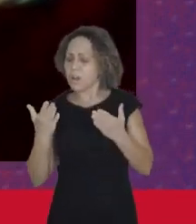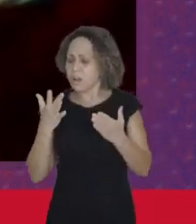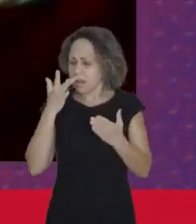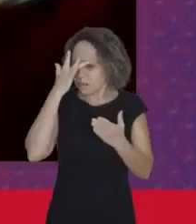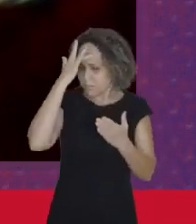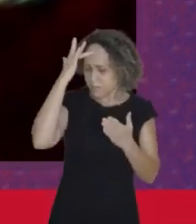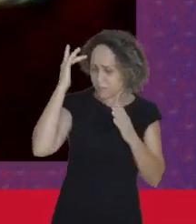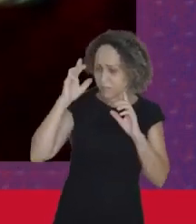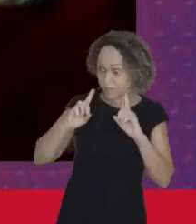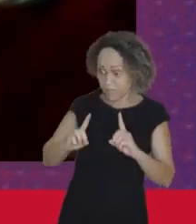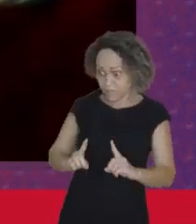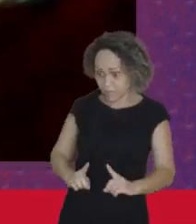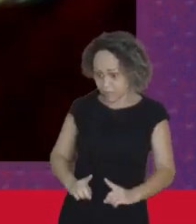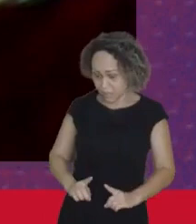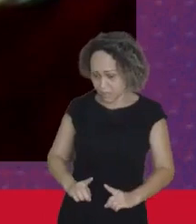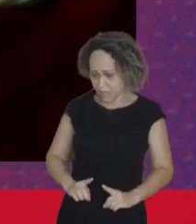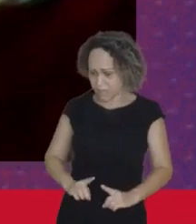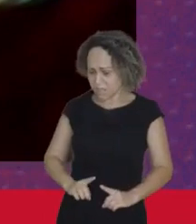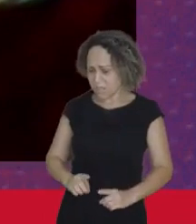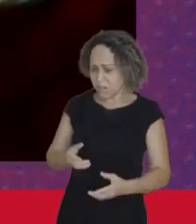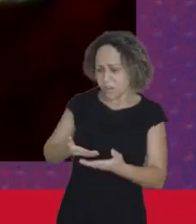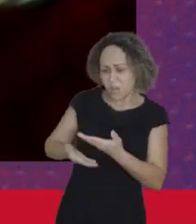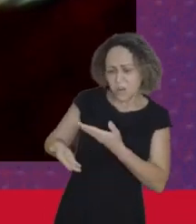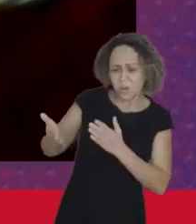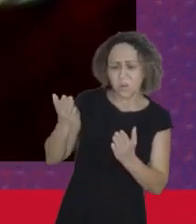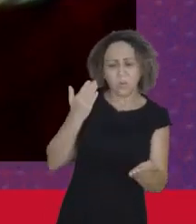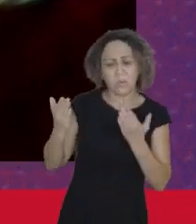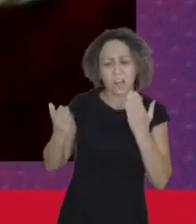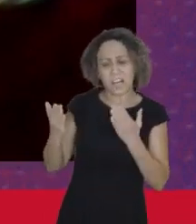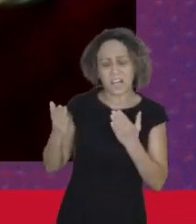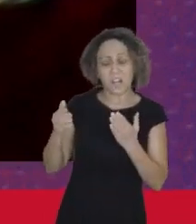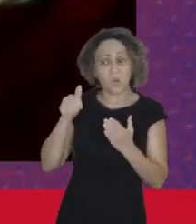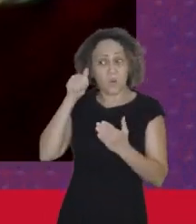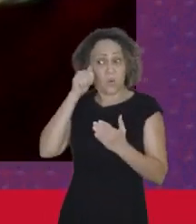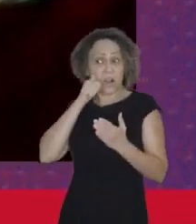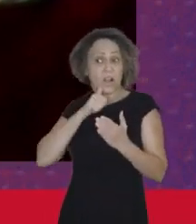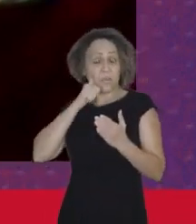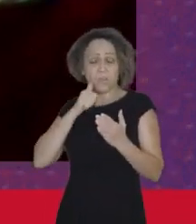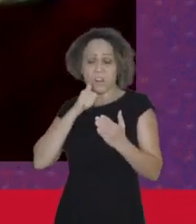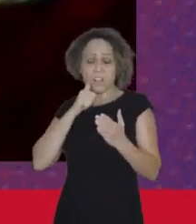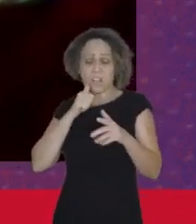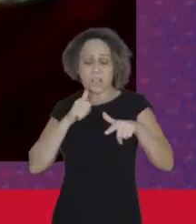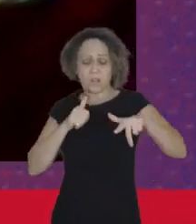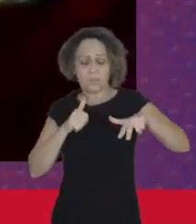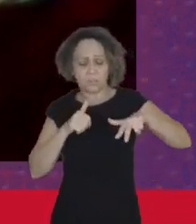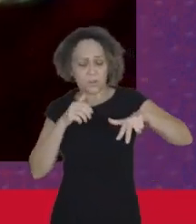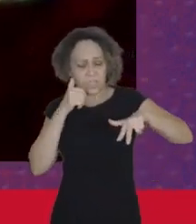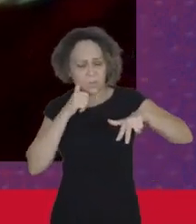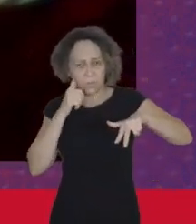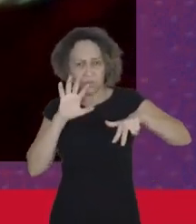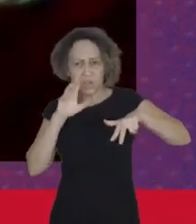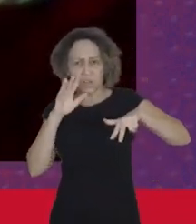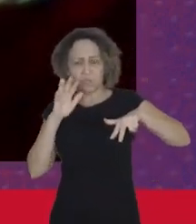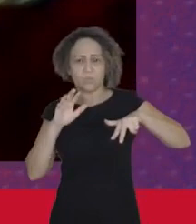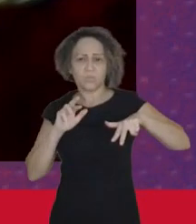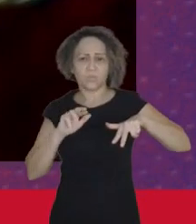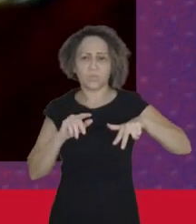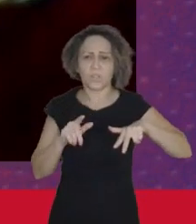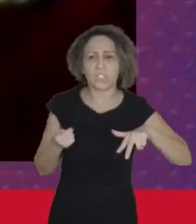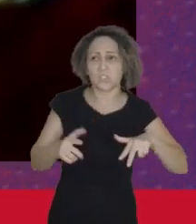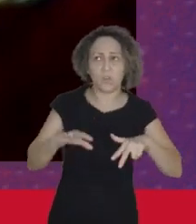condição feminina não diz respeito somente aos órgãos genitais, por exemplo, de uma mulher, né,